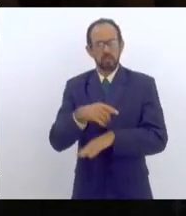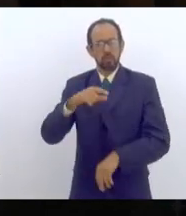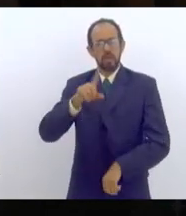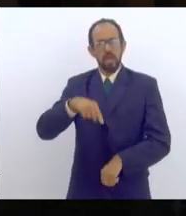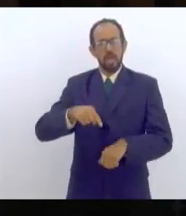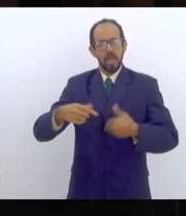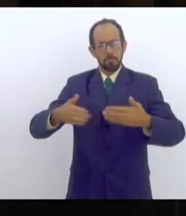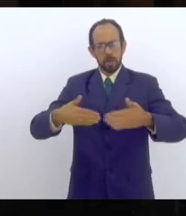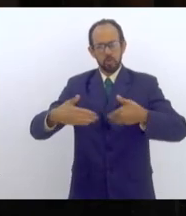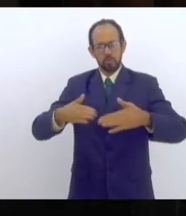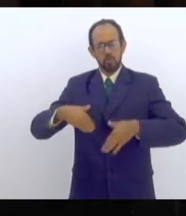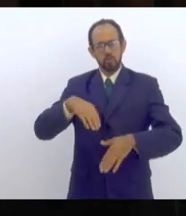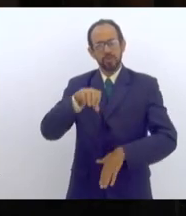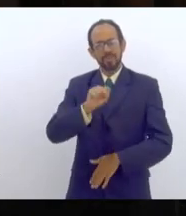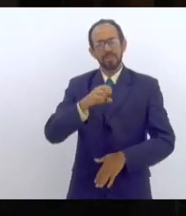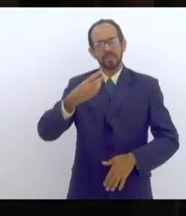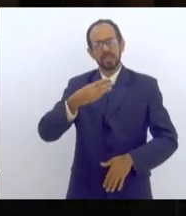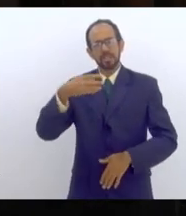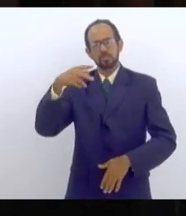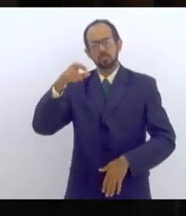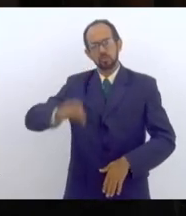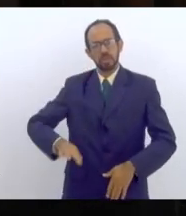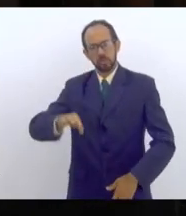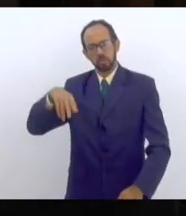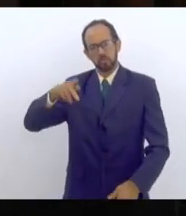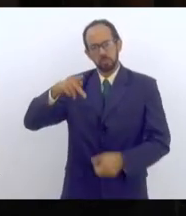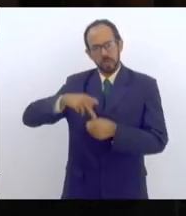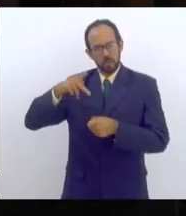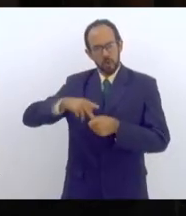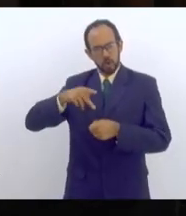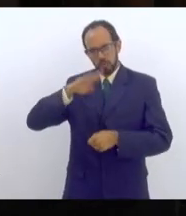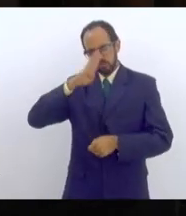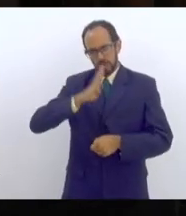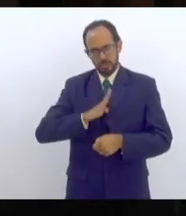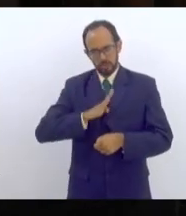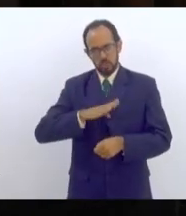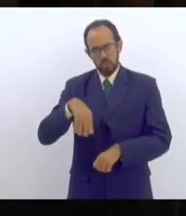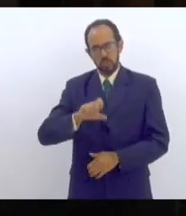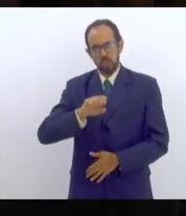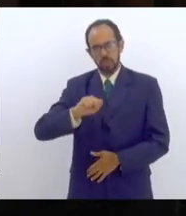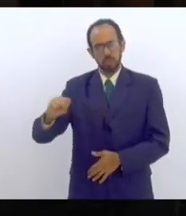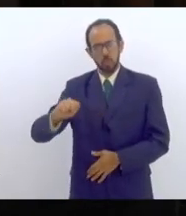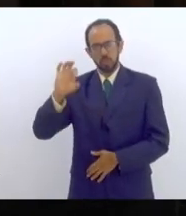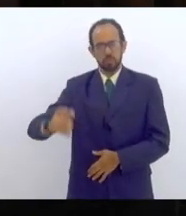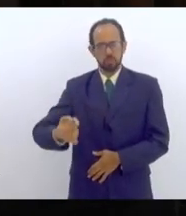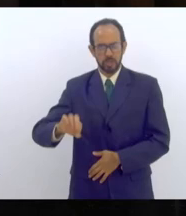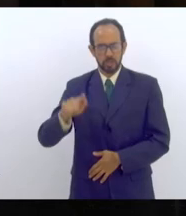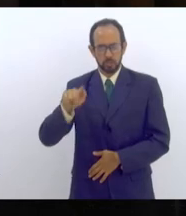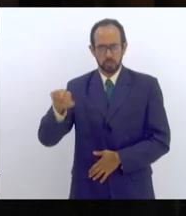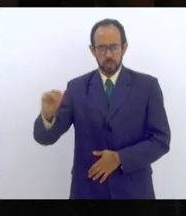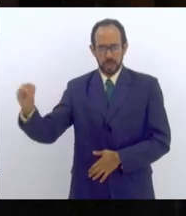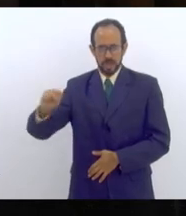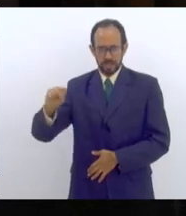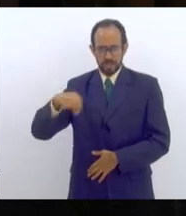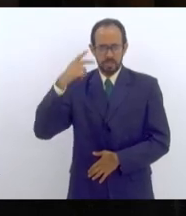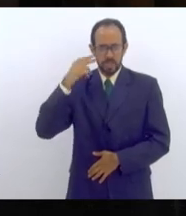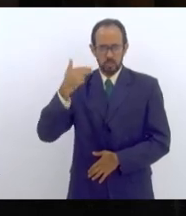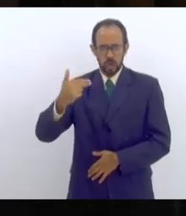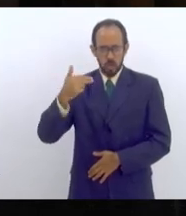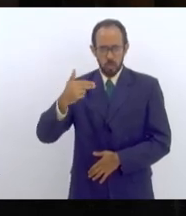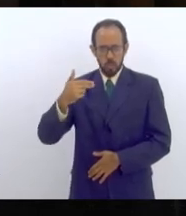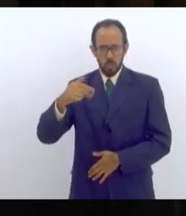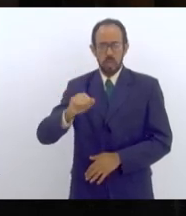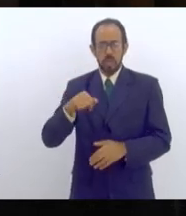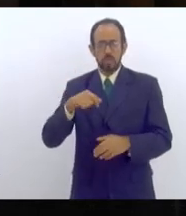nacional de petróleo, 68% da produção de gás natural. Estamos trabalhando para nos tornar um grande polo gerador de